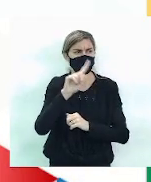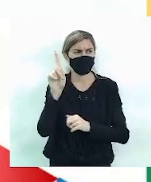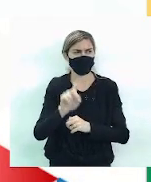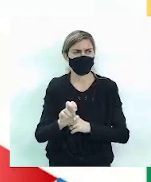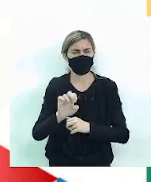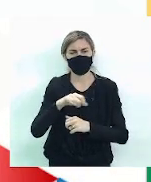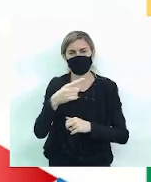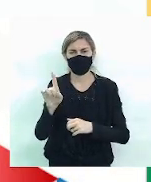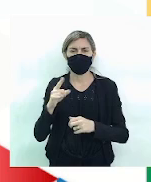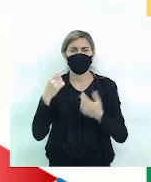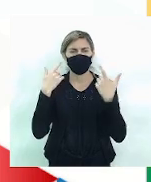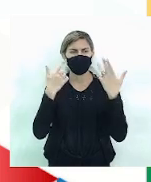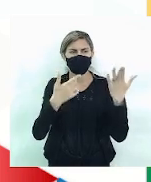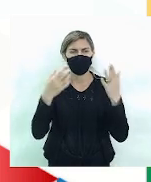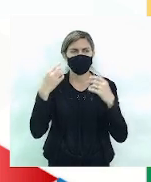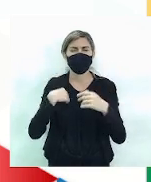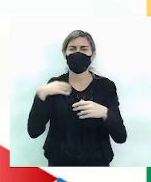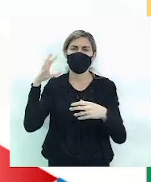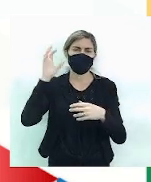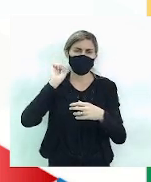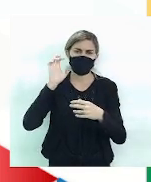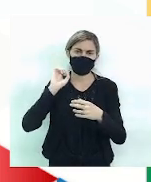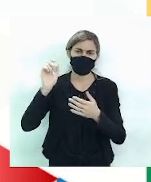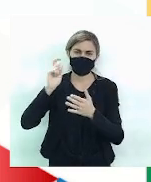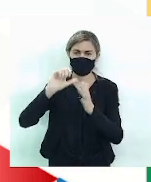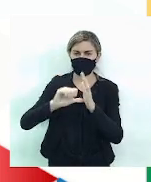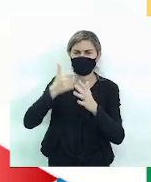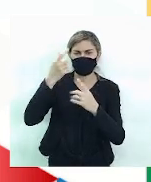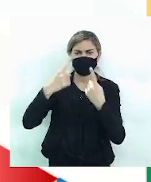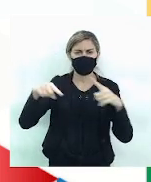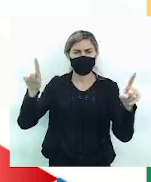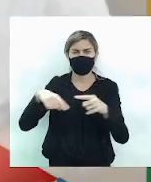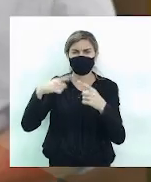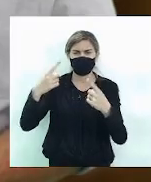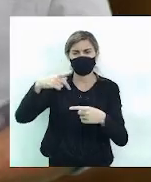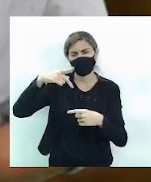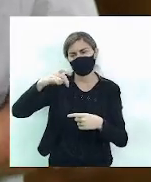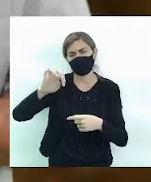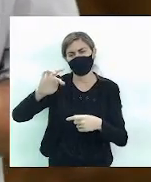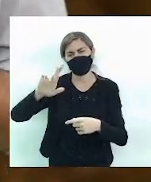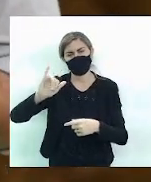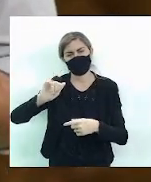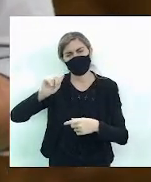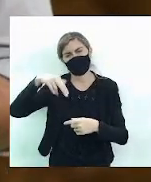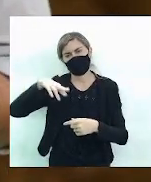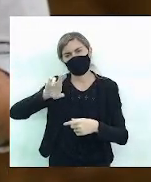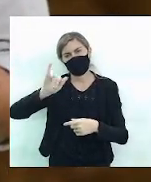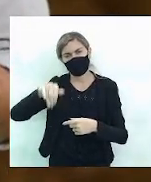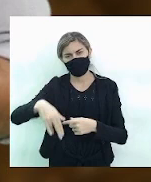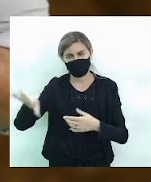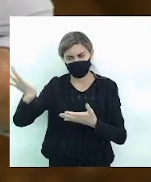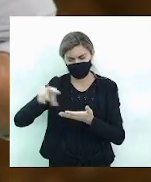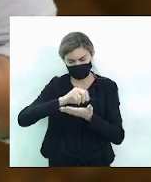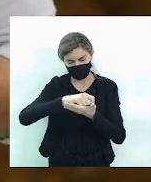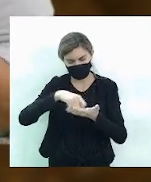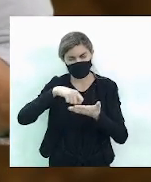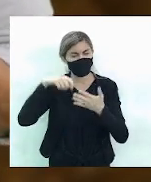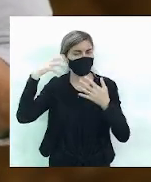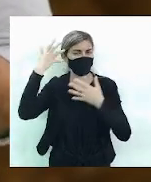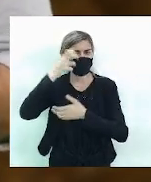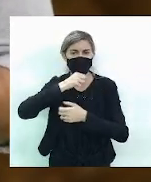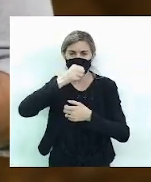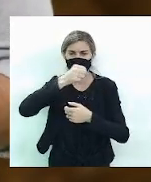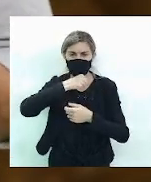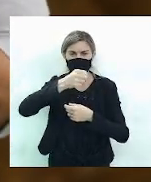foi exatamente ele que gravou a primeira música de Petrúcio Amorim. E eu tenho certeza que